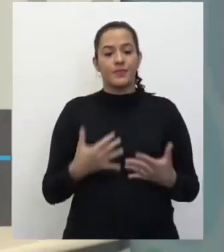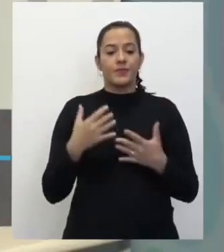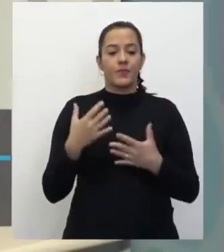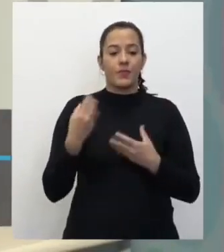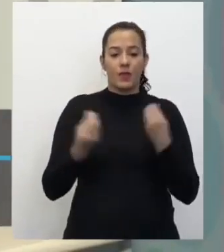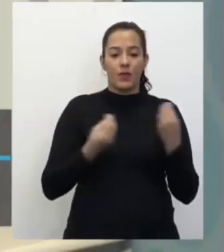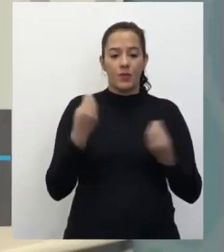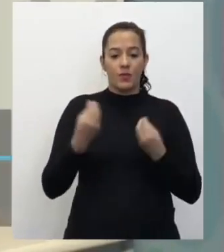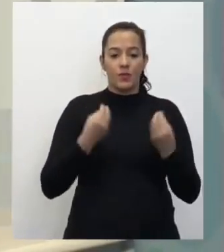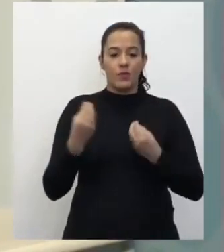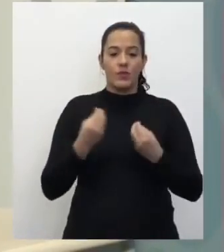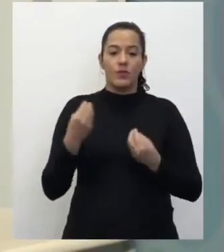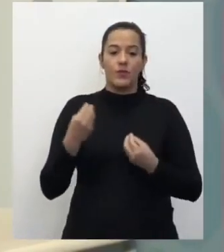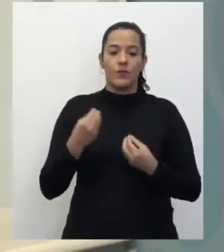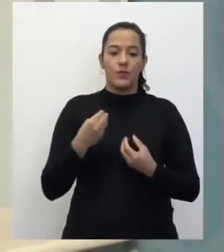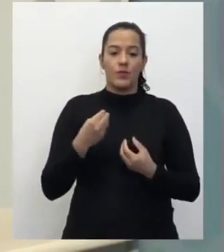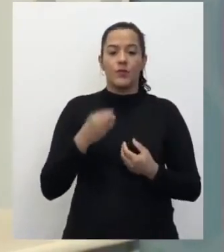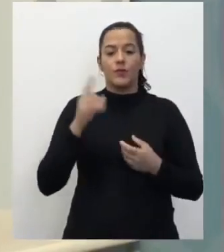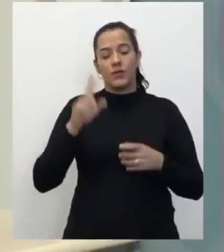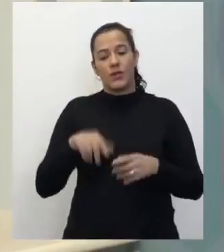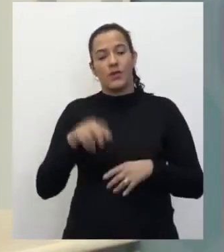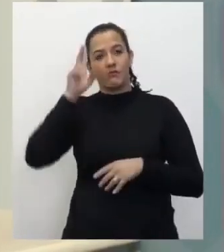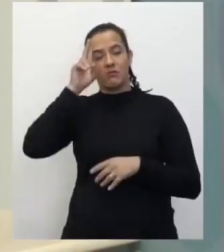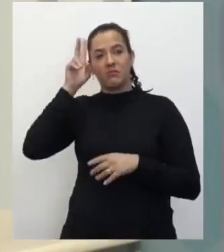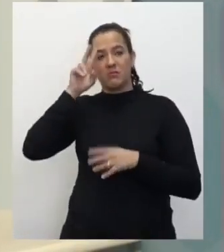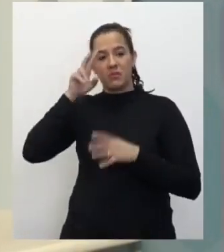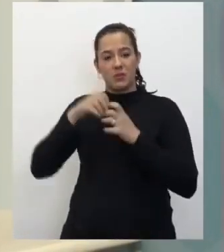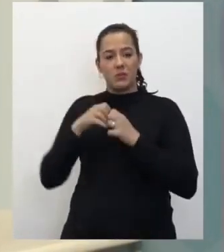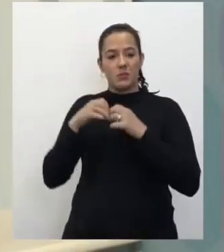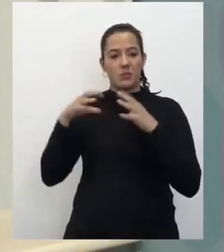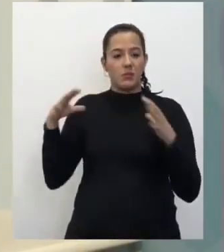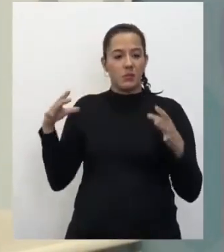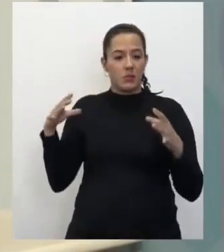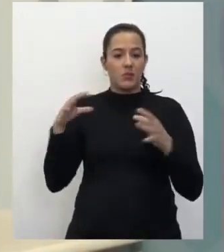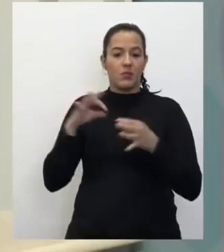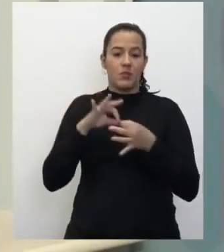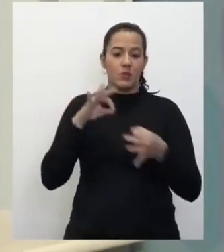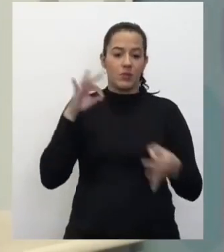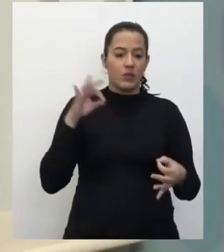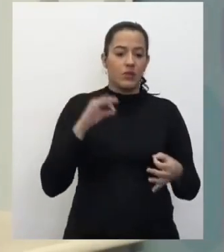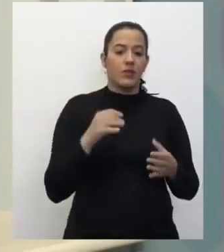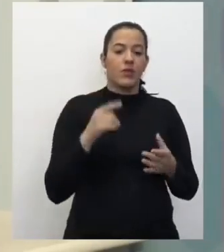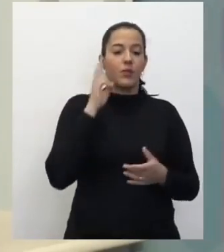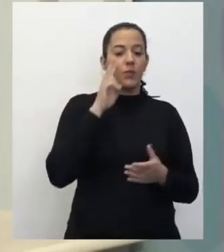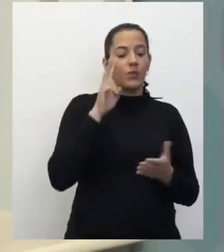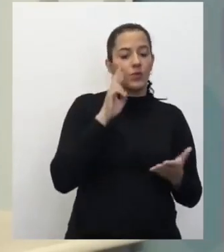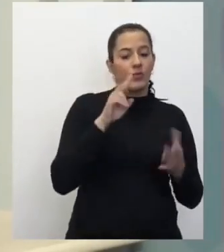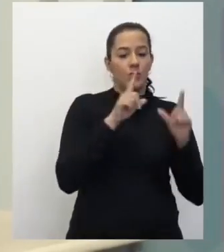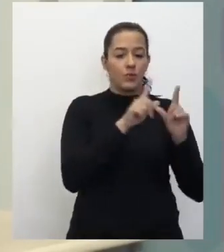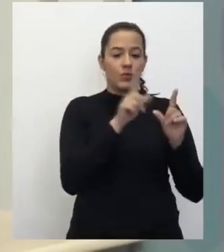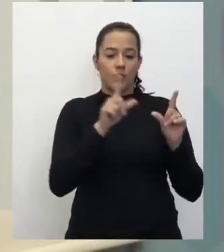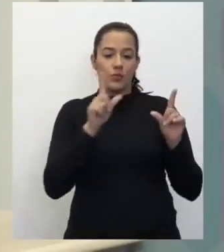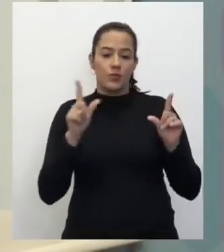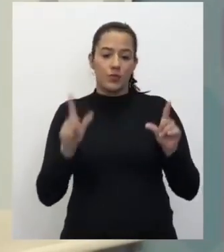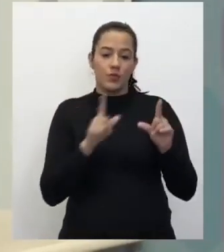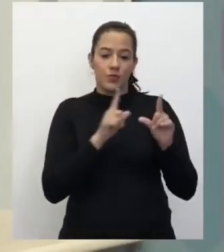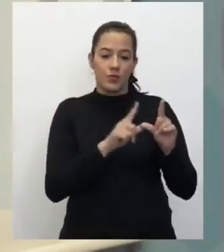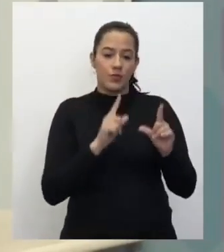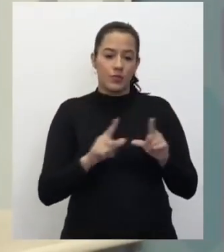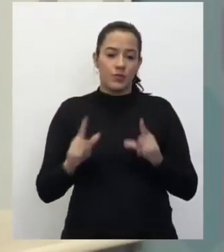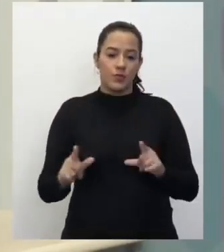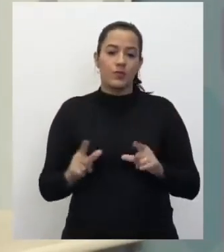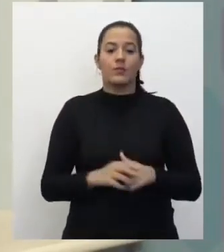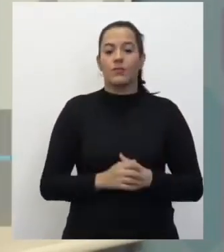o alienista, que é um conto mais alongado, em história, em quadrinho. E aí, para